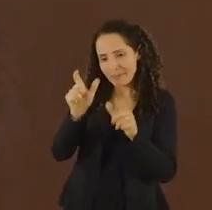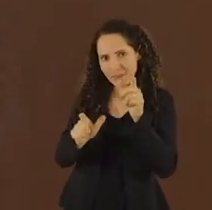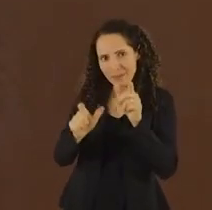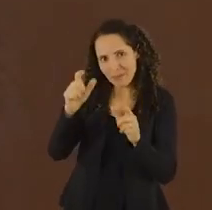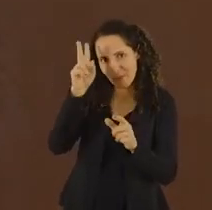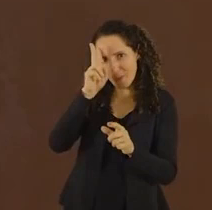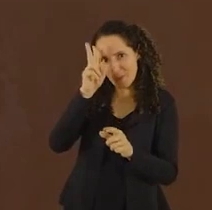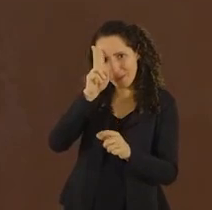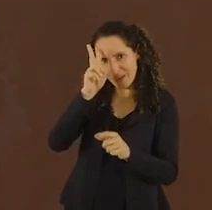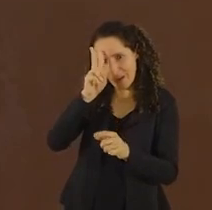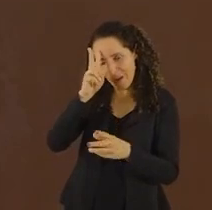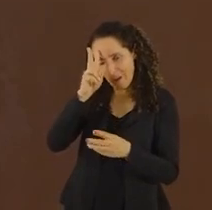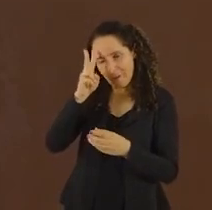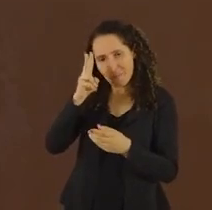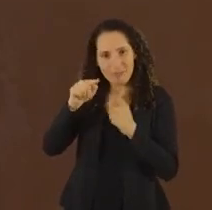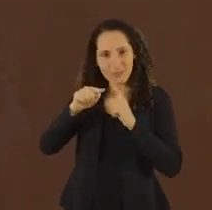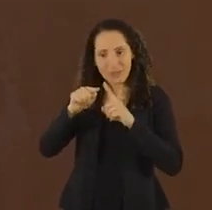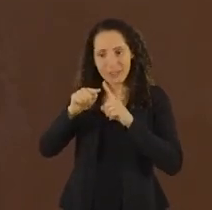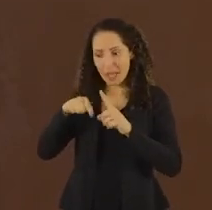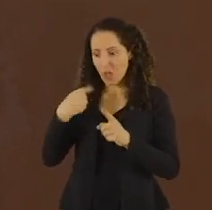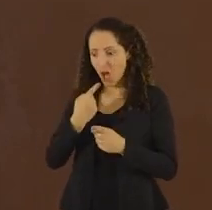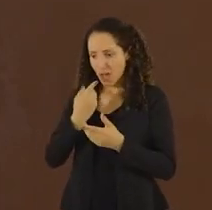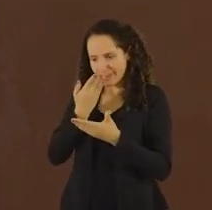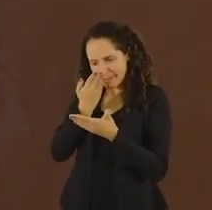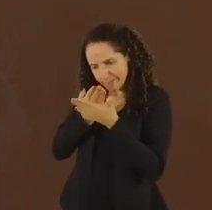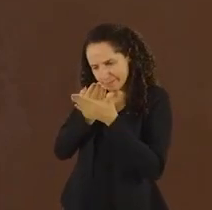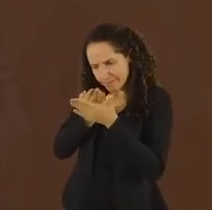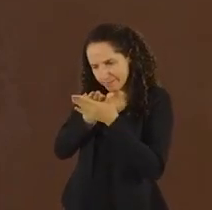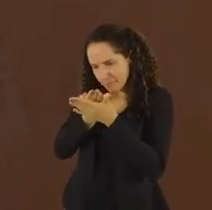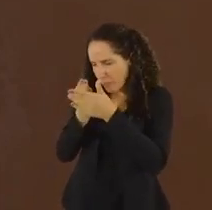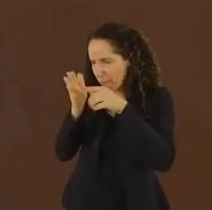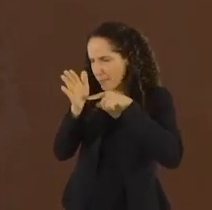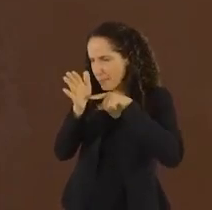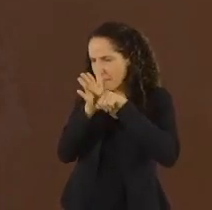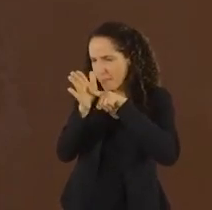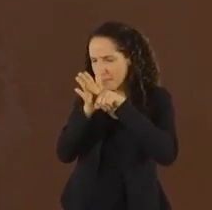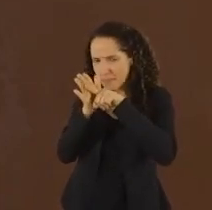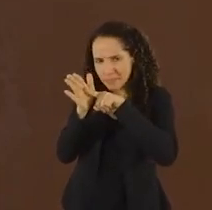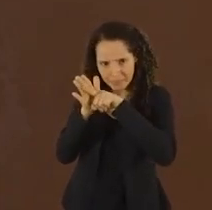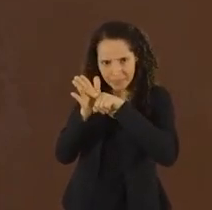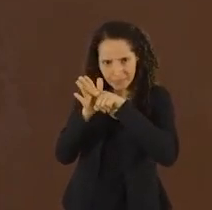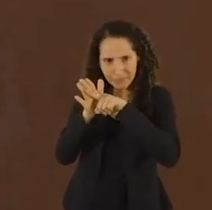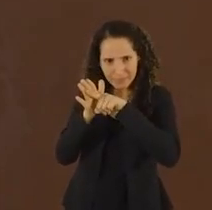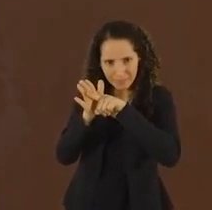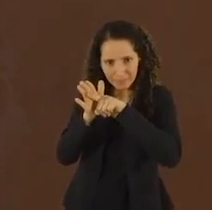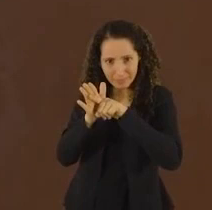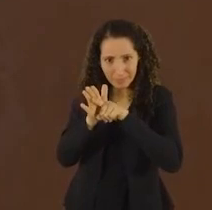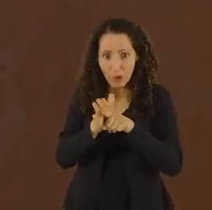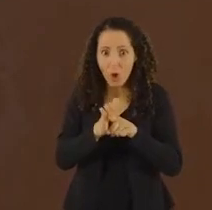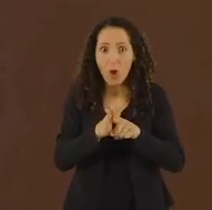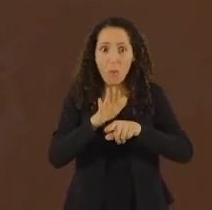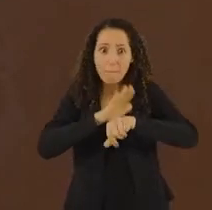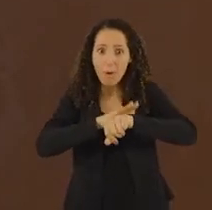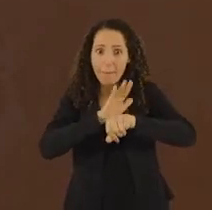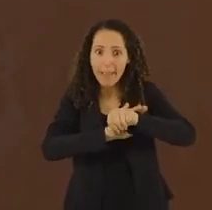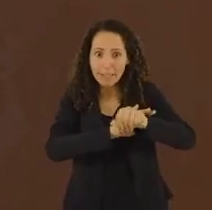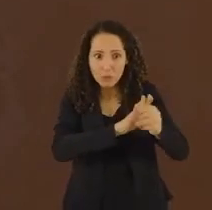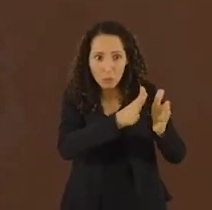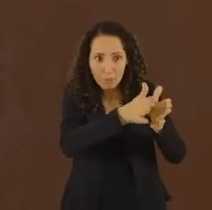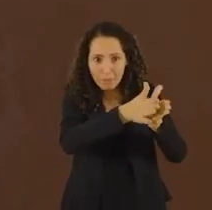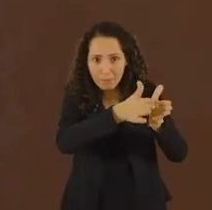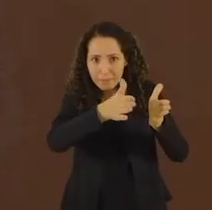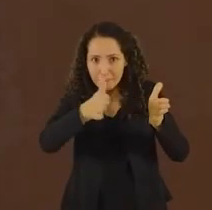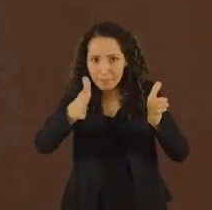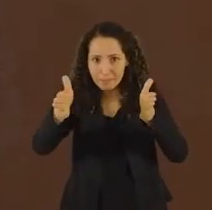como Historiador estuda é a os períodos históricos ele